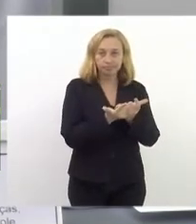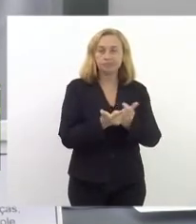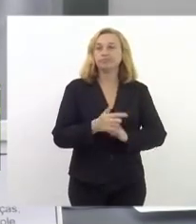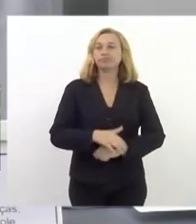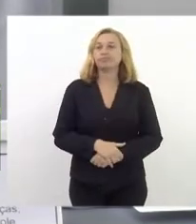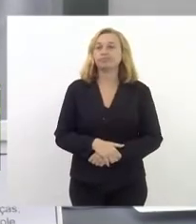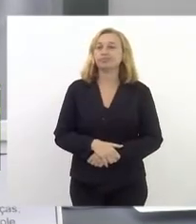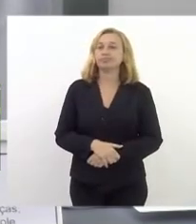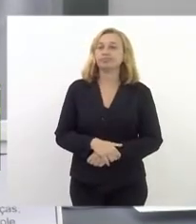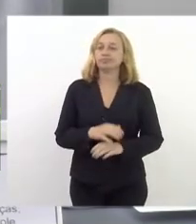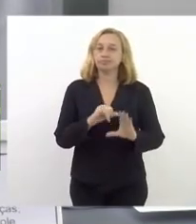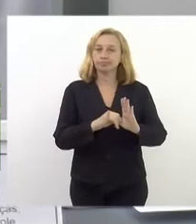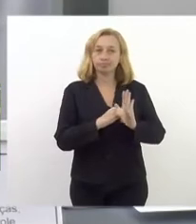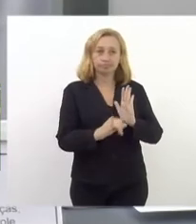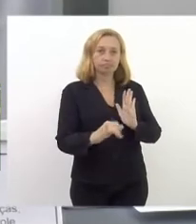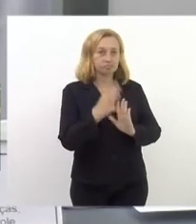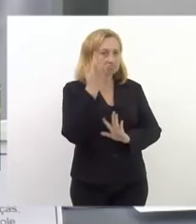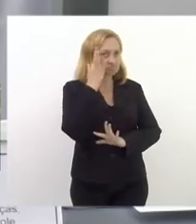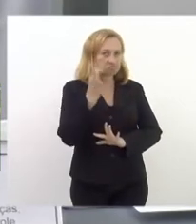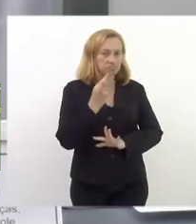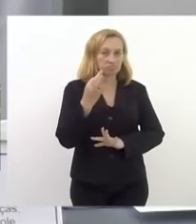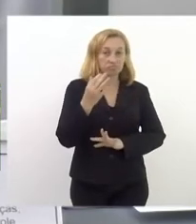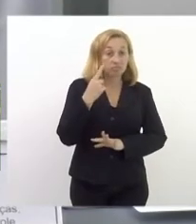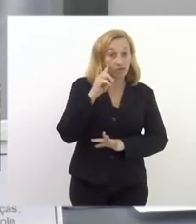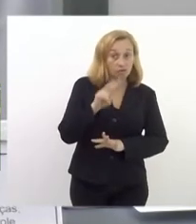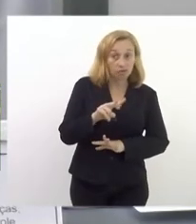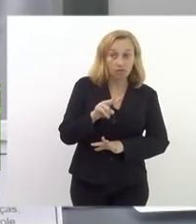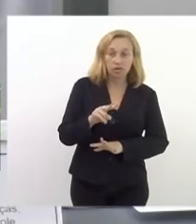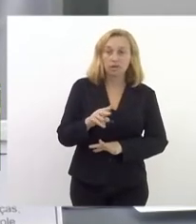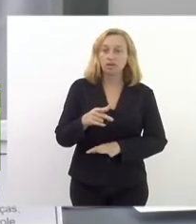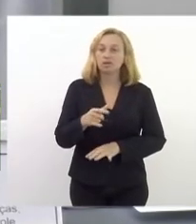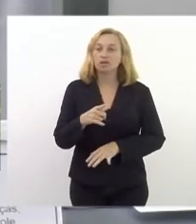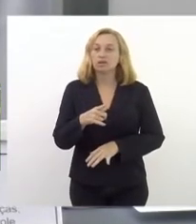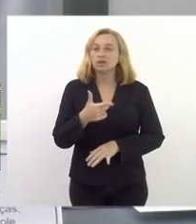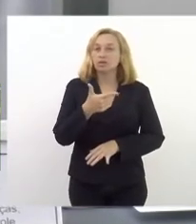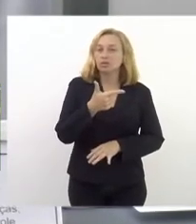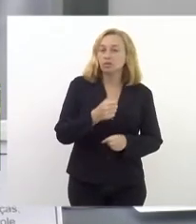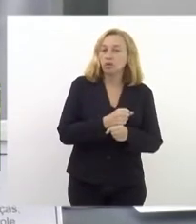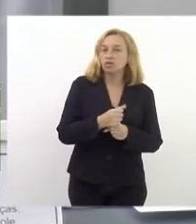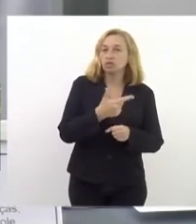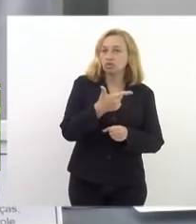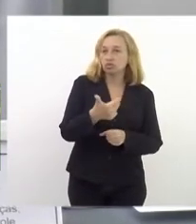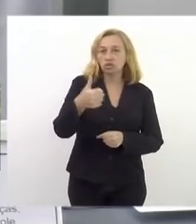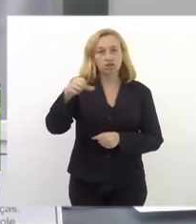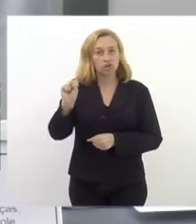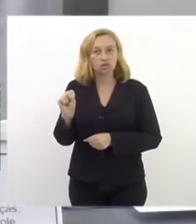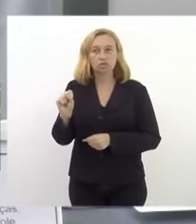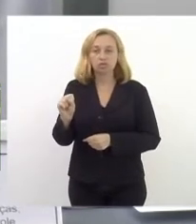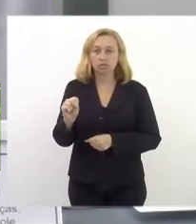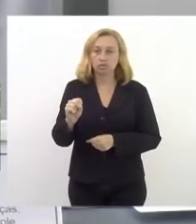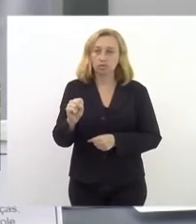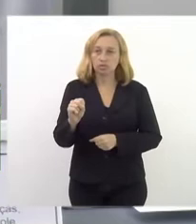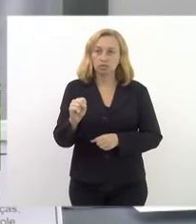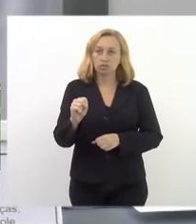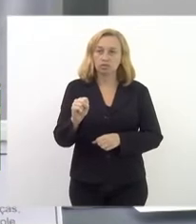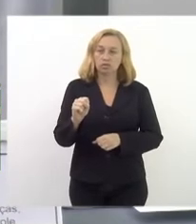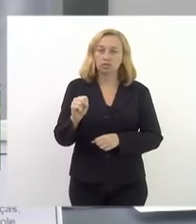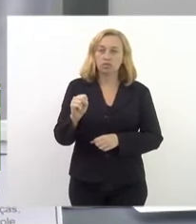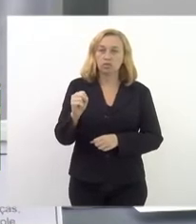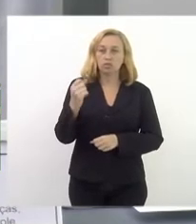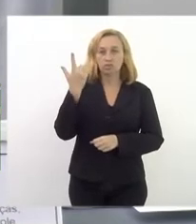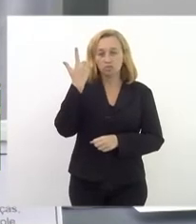não sei se você viu, que a gente pegou do ano 2018, que a gente considerou o ano mais